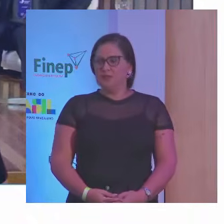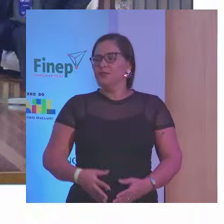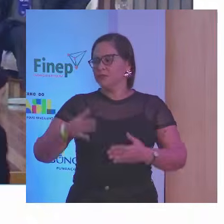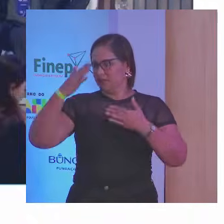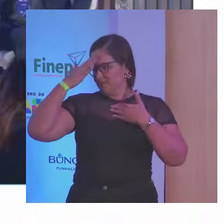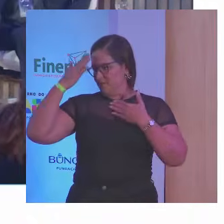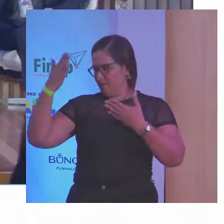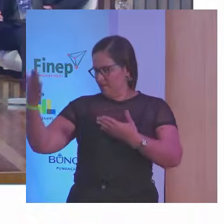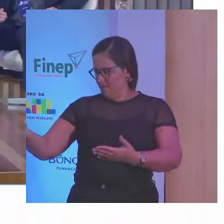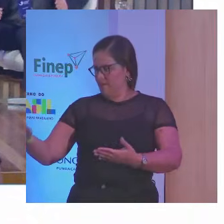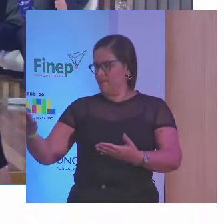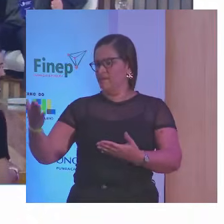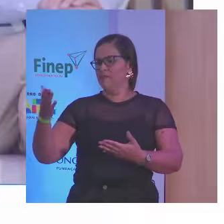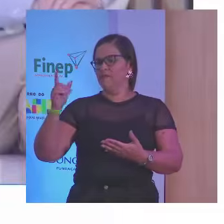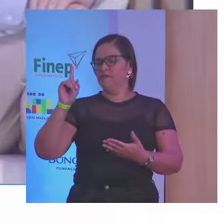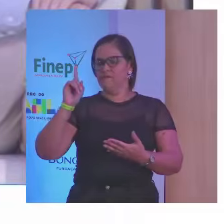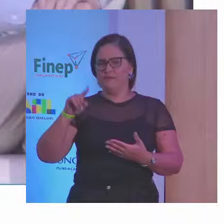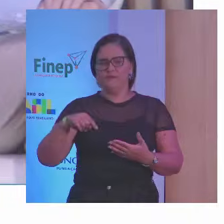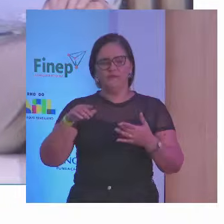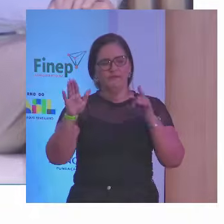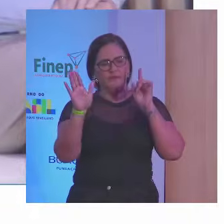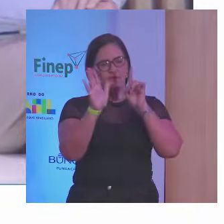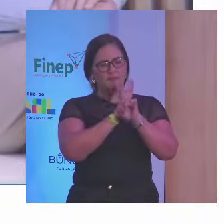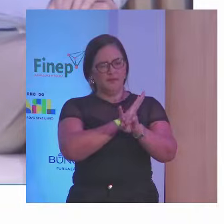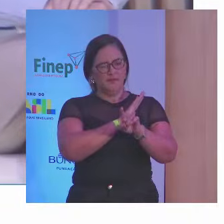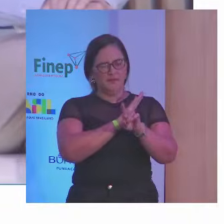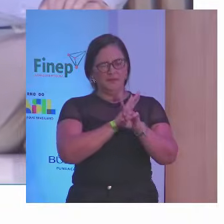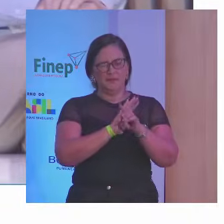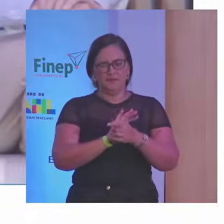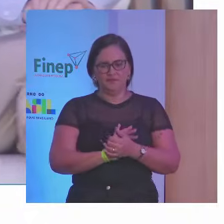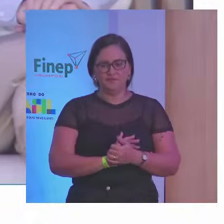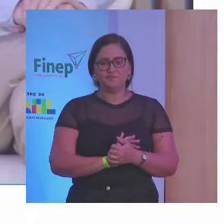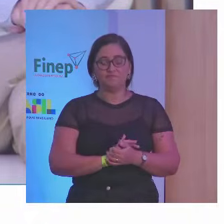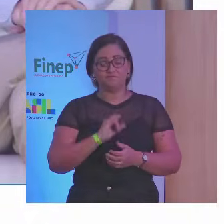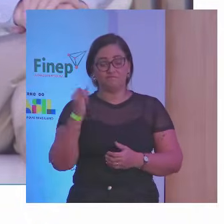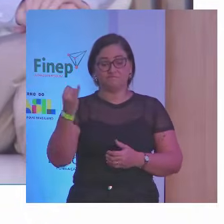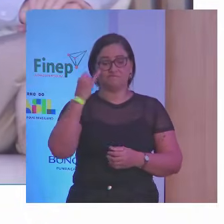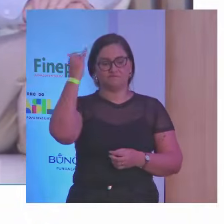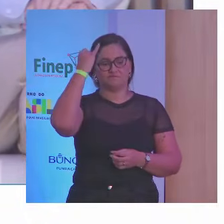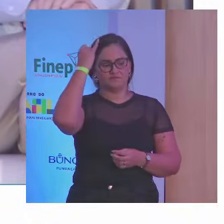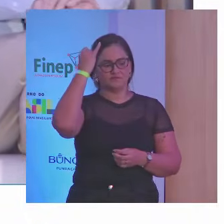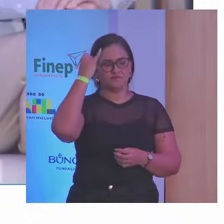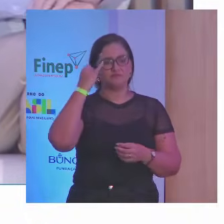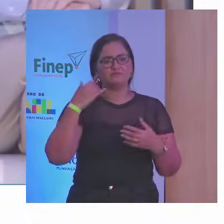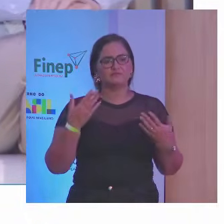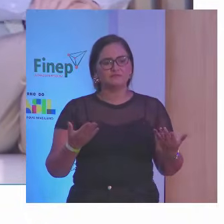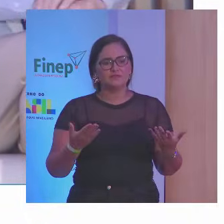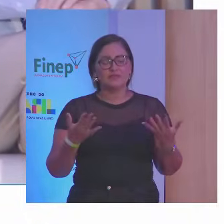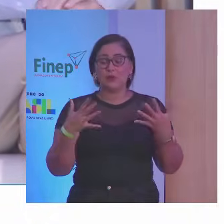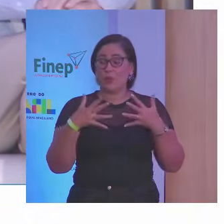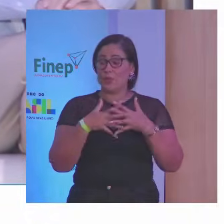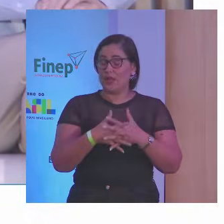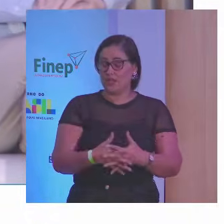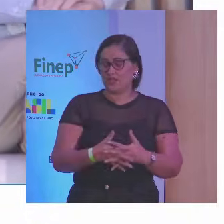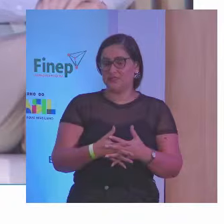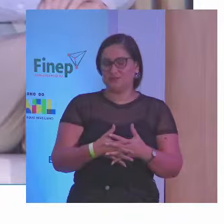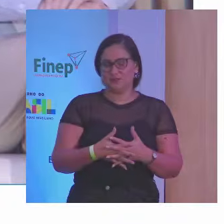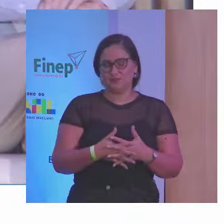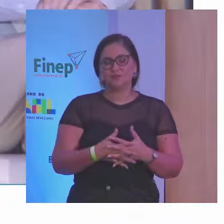Obrigado, Edmo. É uma pergunta pertinente, né, e complexa,